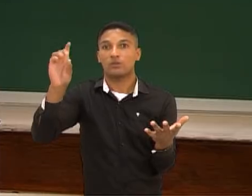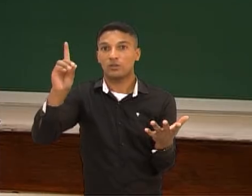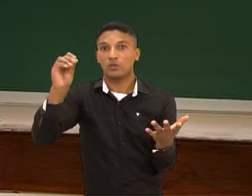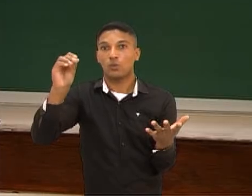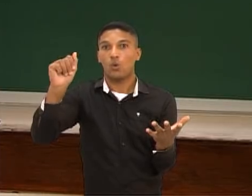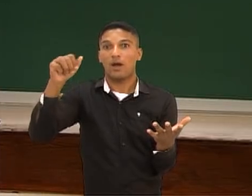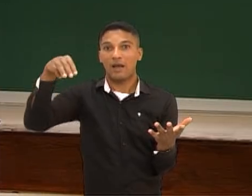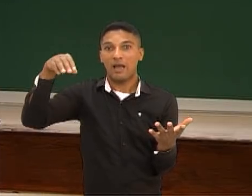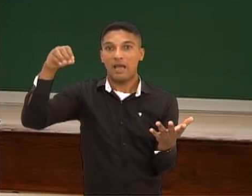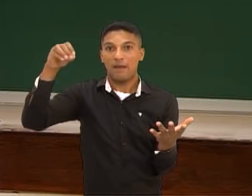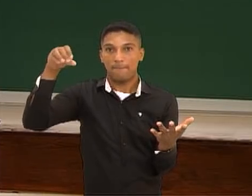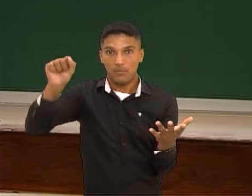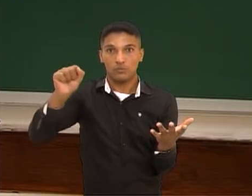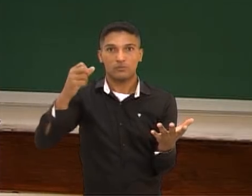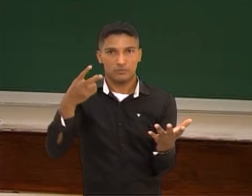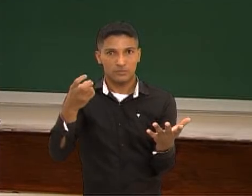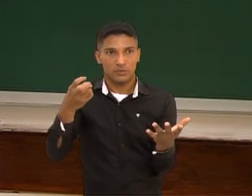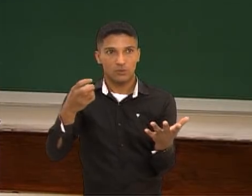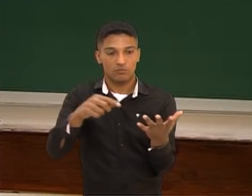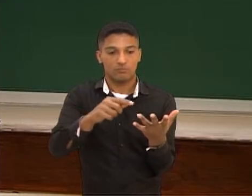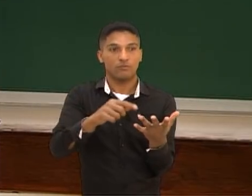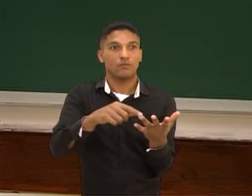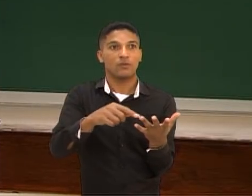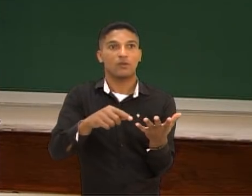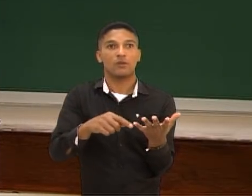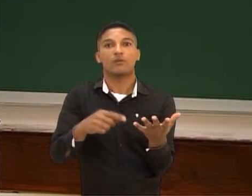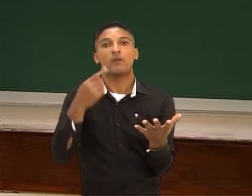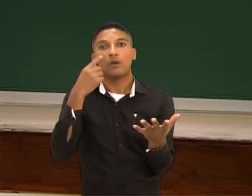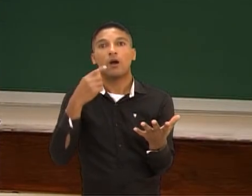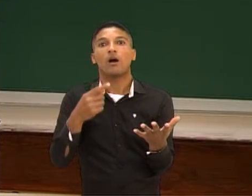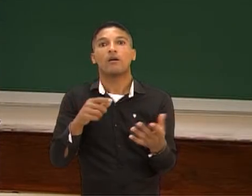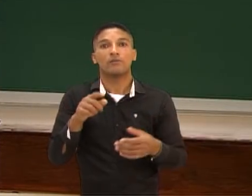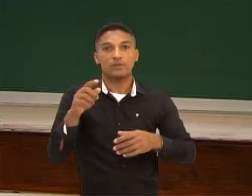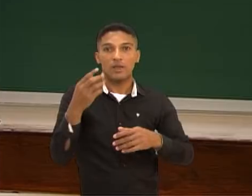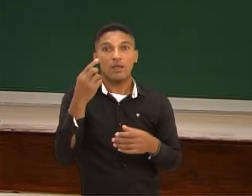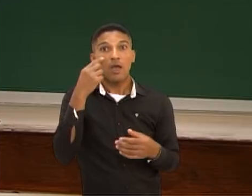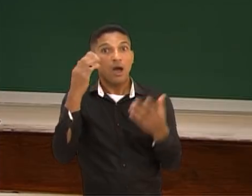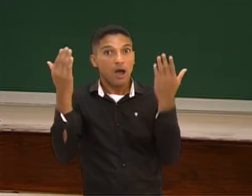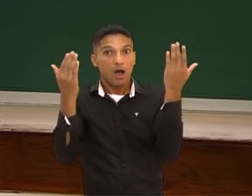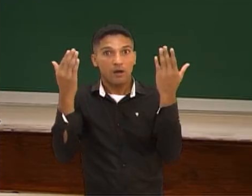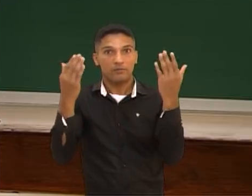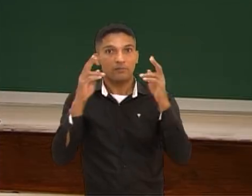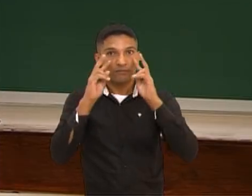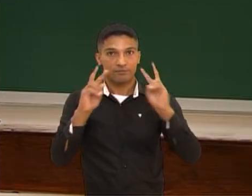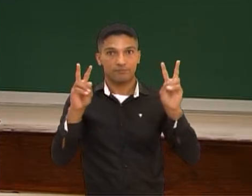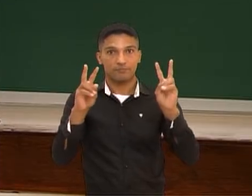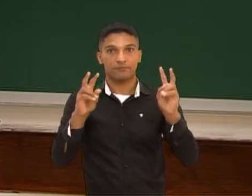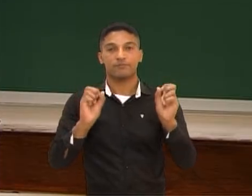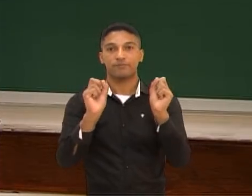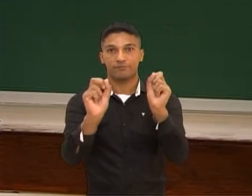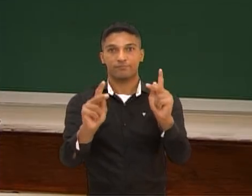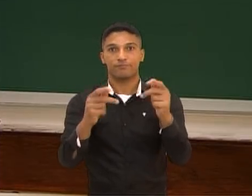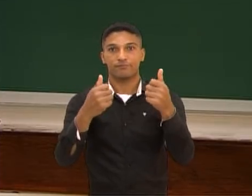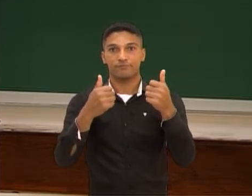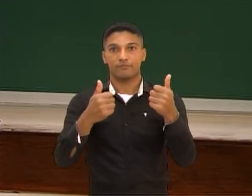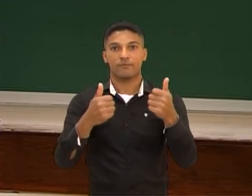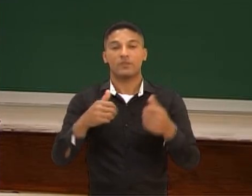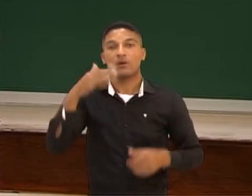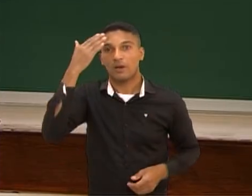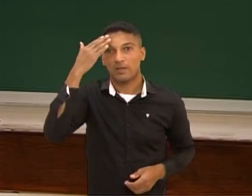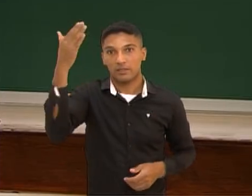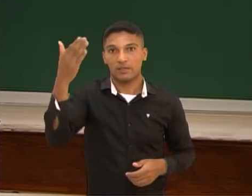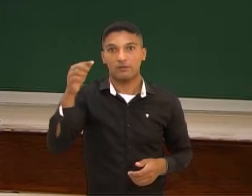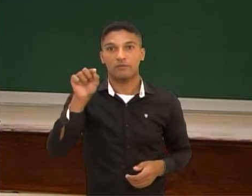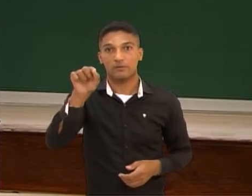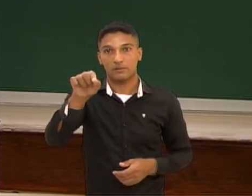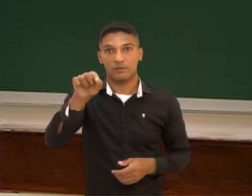essa questão do funcionamento da conjugação dos verbos. Muito bem, pessoal, agradeço muito a participação de vocês, né? Então hoje a